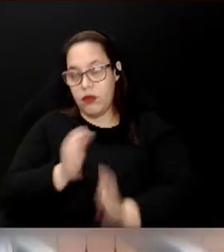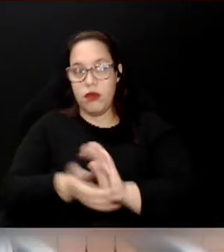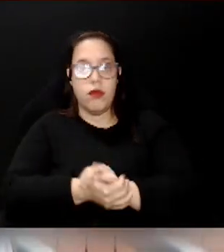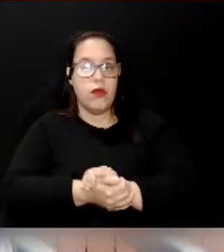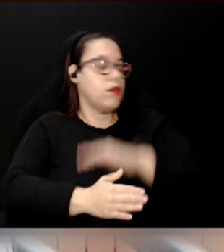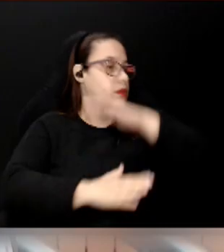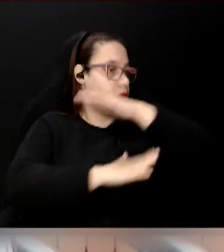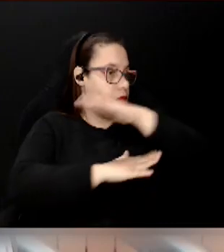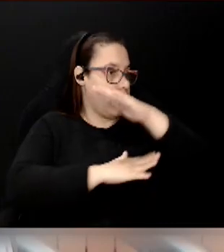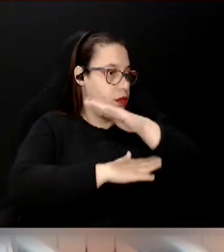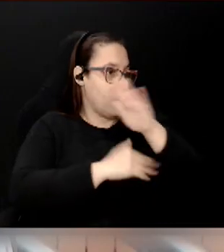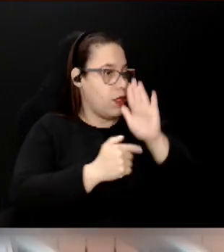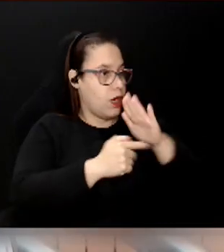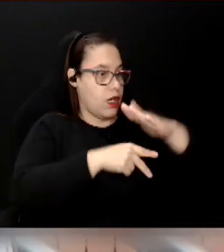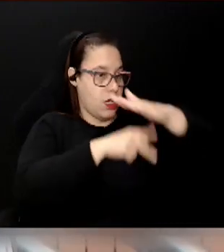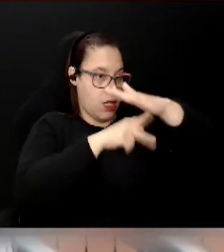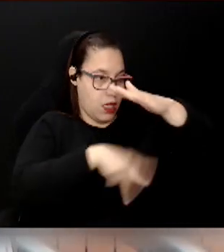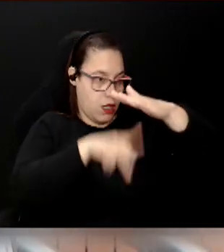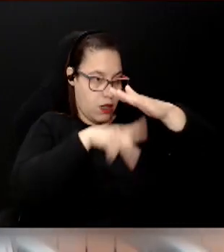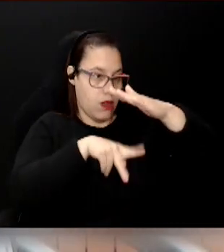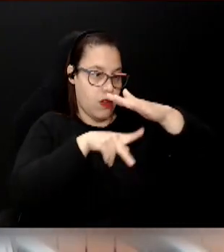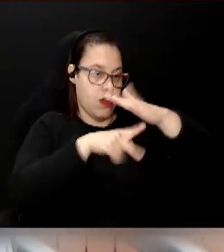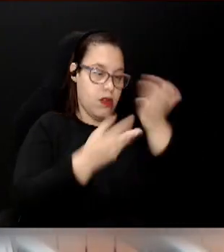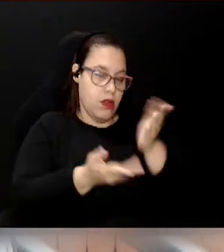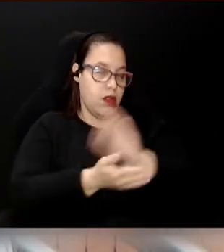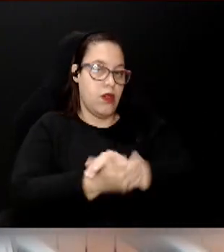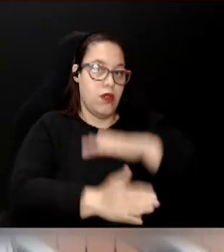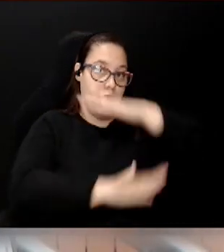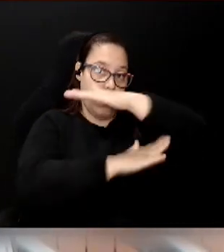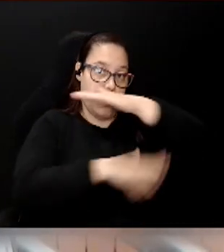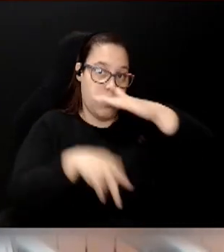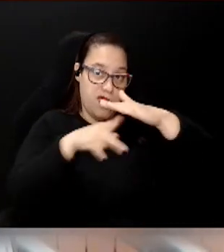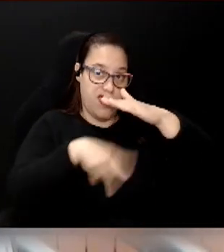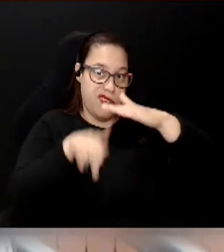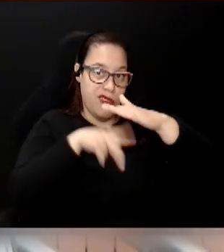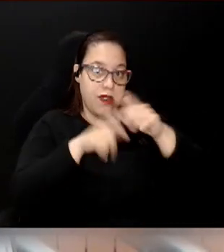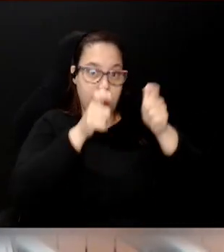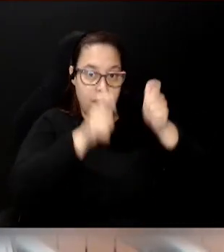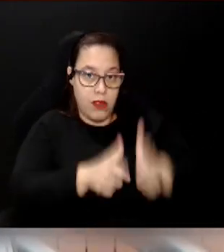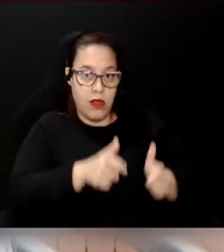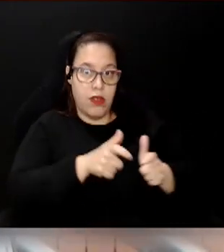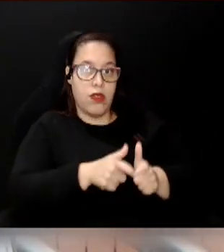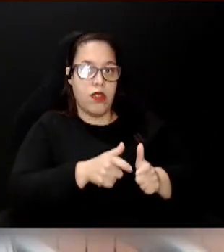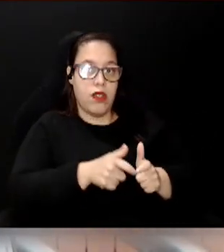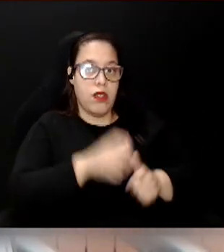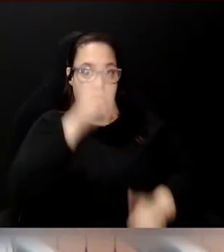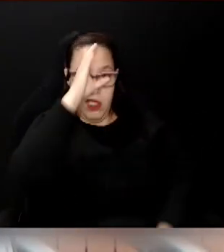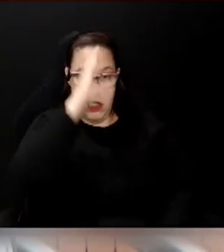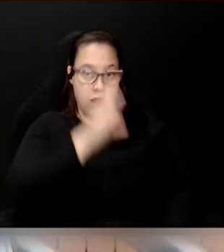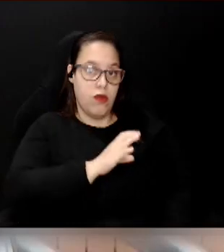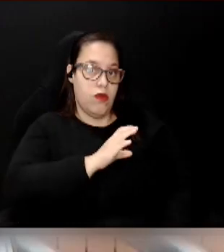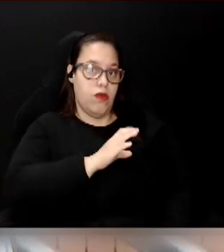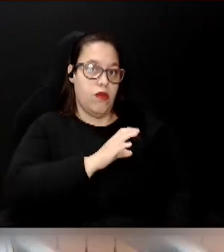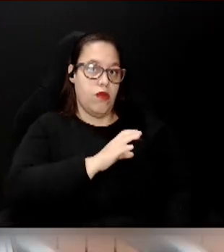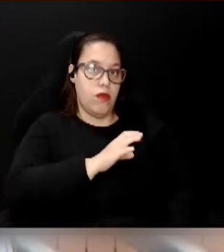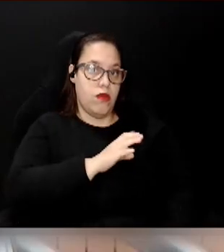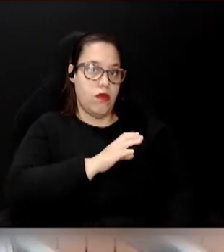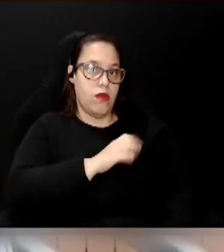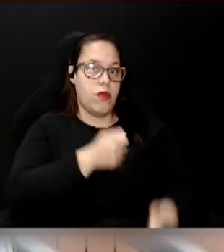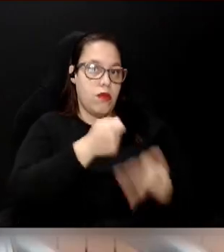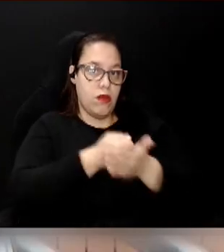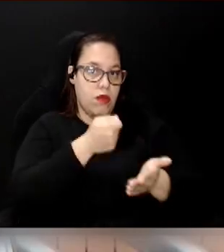né? A casa do povo é o lugar onde o cidadão exerce o seu direito